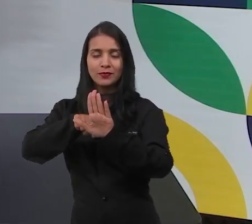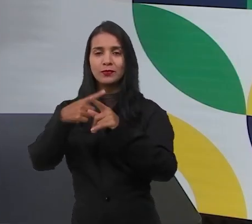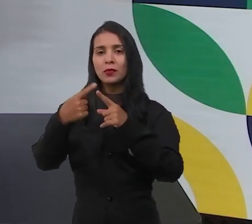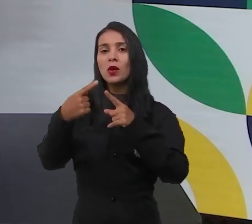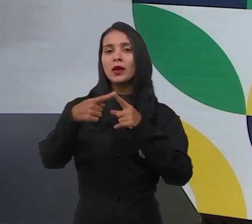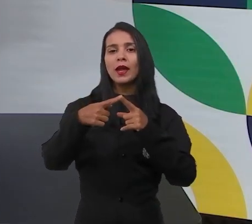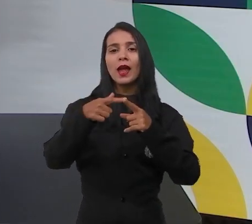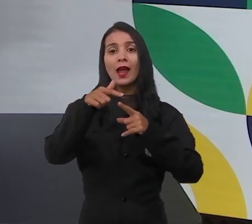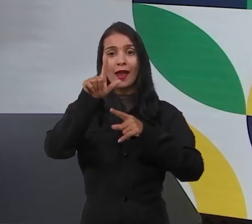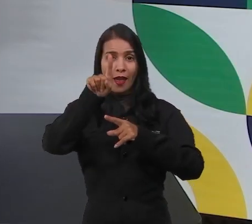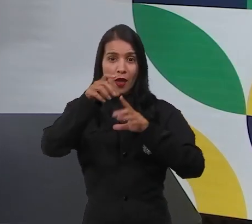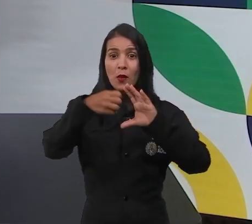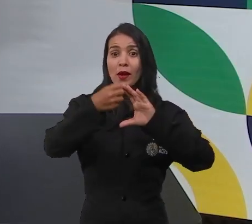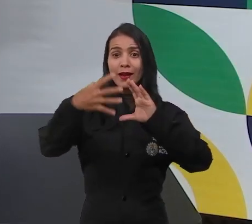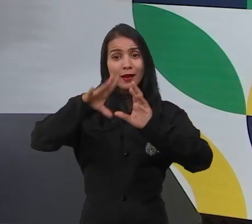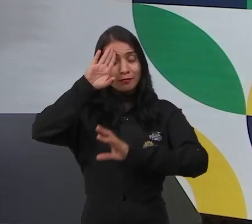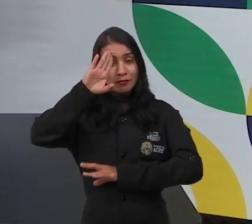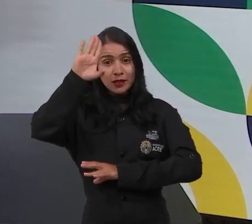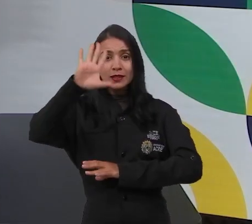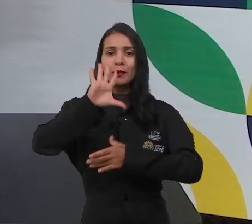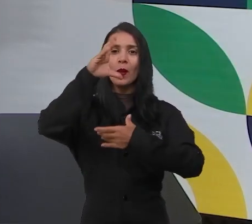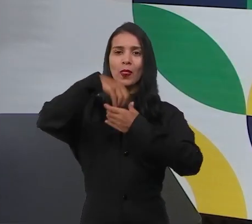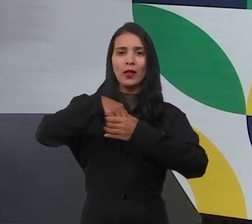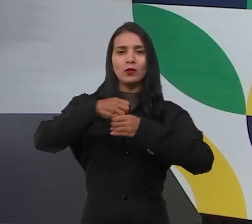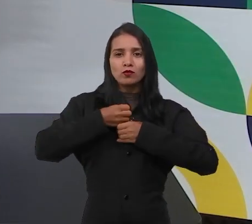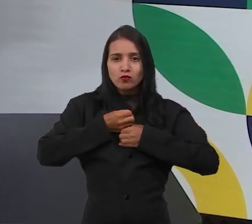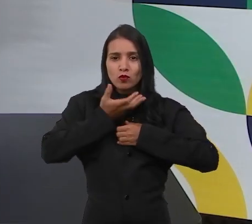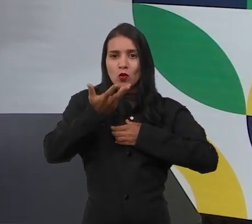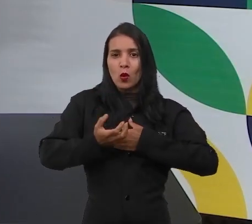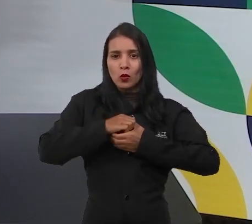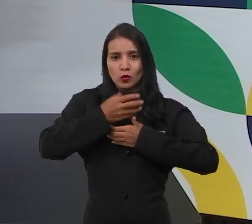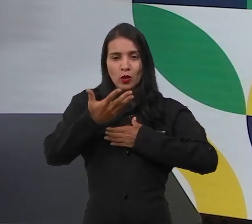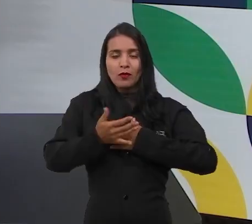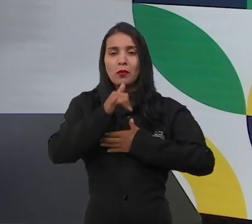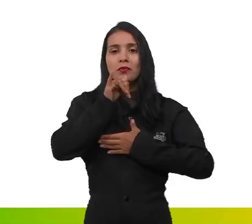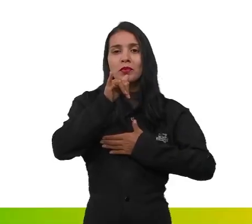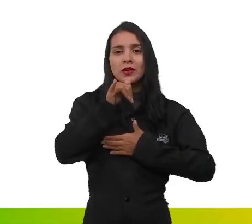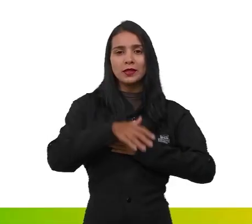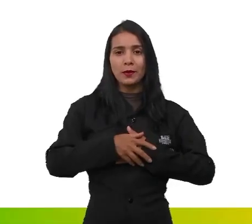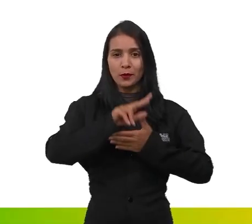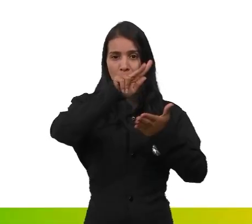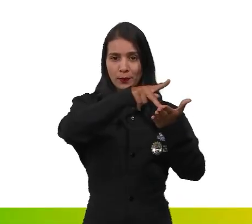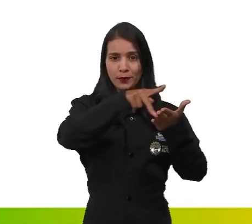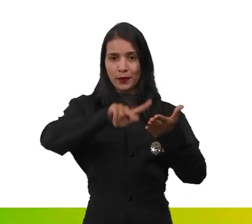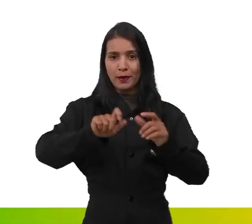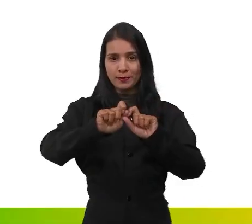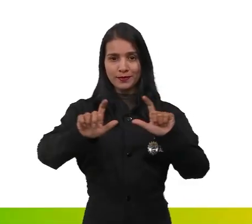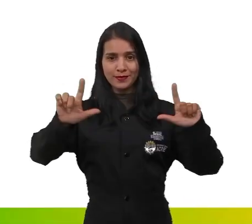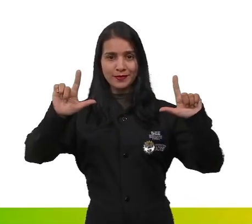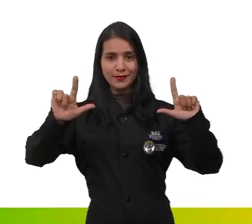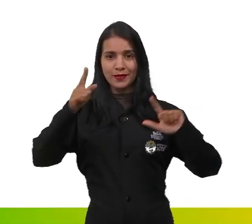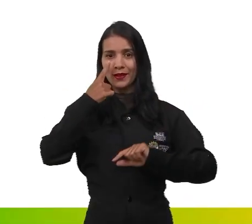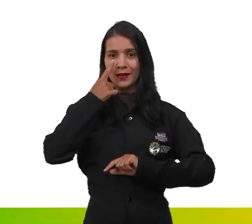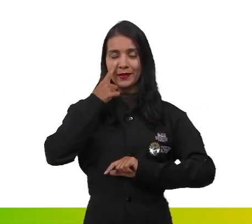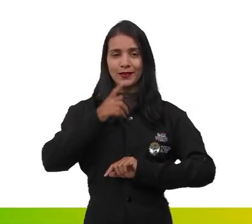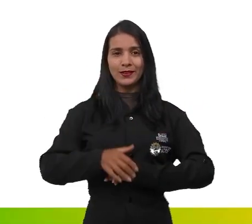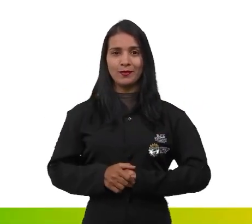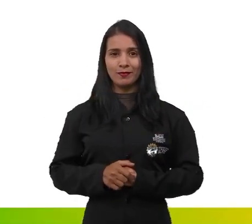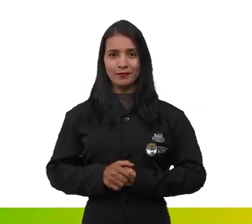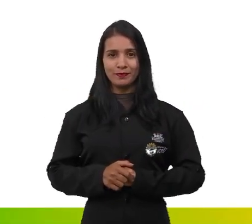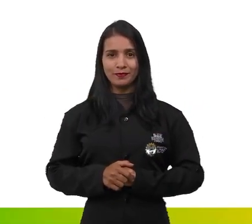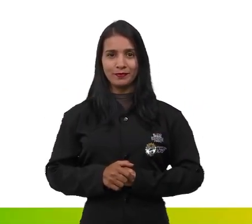verdade, é uma das características justamente desses gêneros. Então, por exemplo, aí, o poema que está na tela...